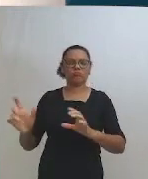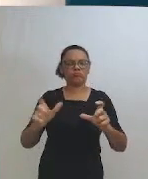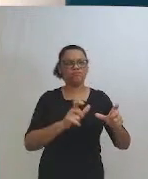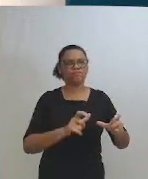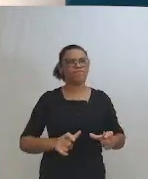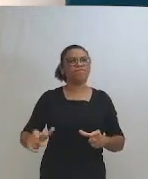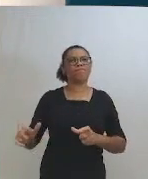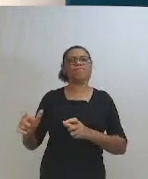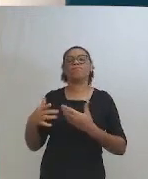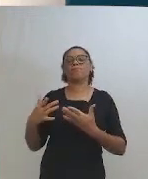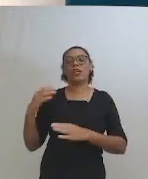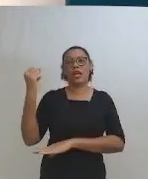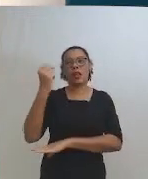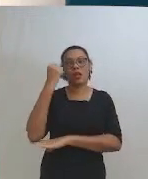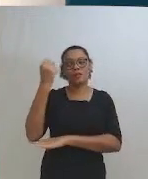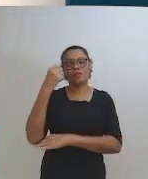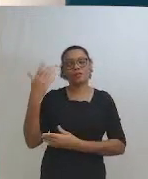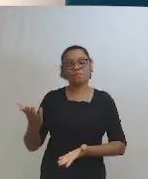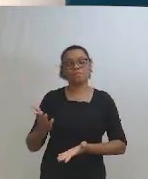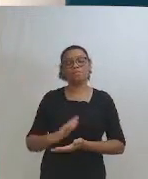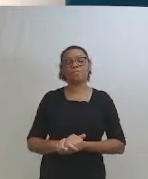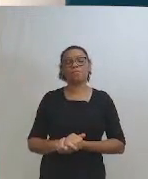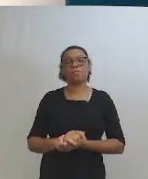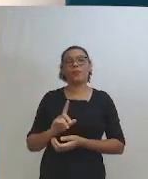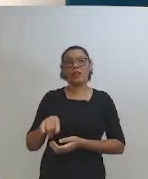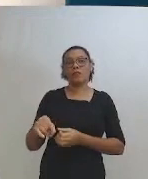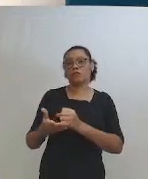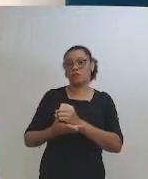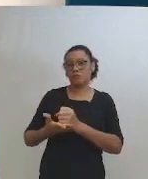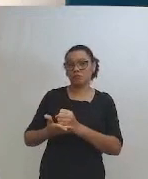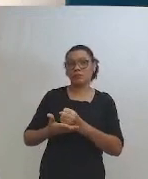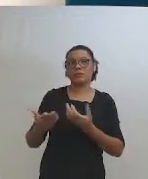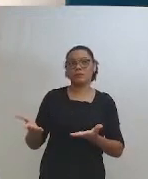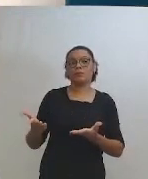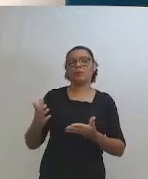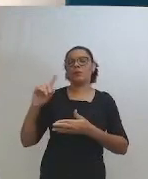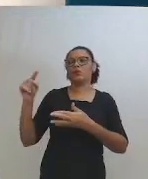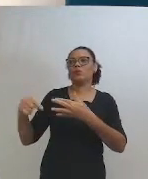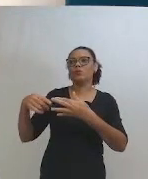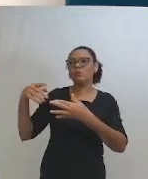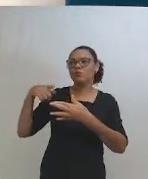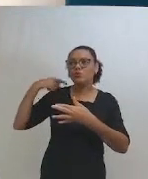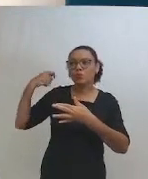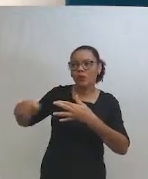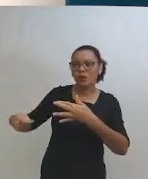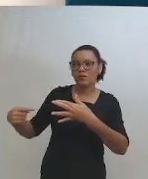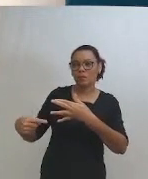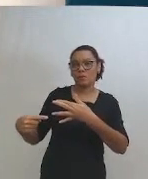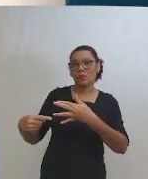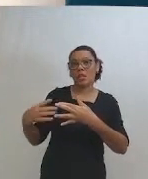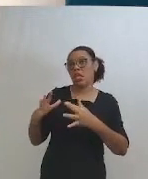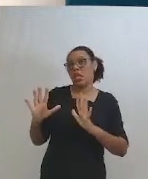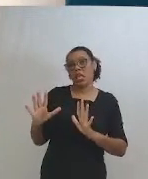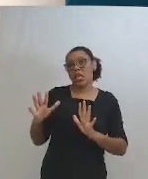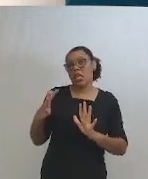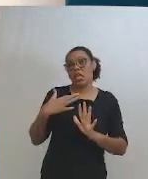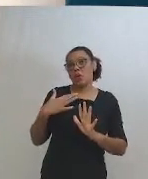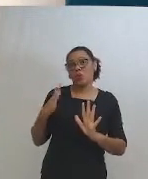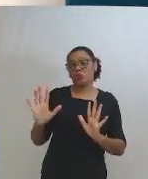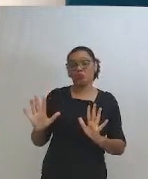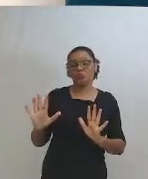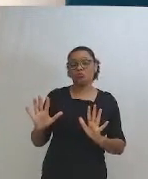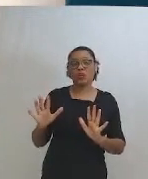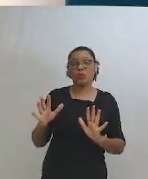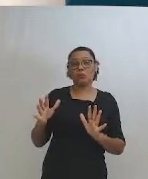assim, fundamentada pelo magistrado de primeiro grau, e eu não vejo como superar esses fundamentos. Quanto